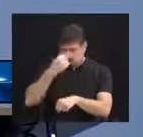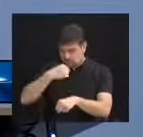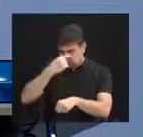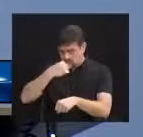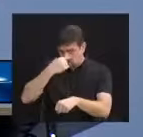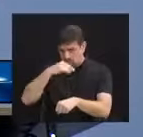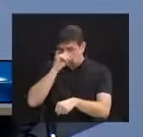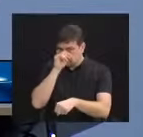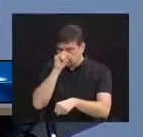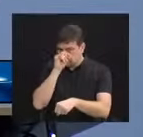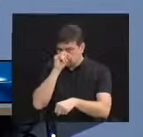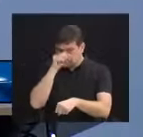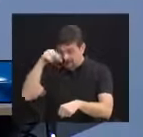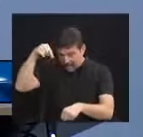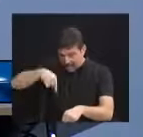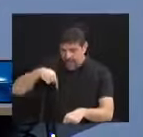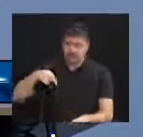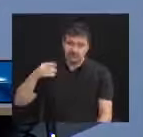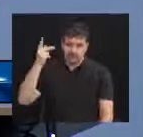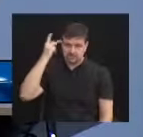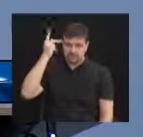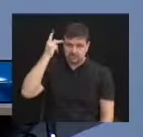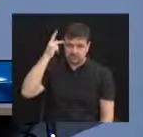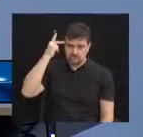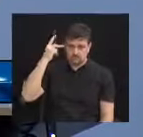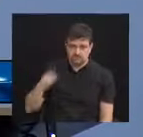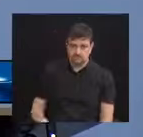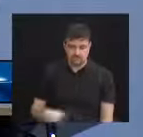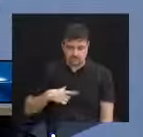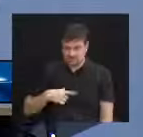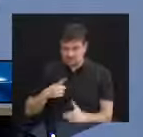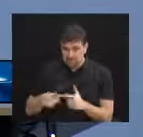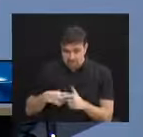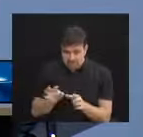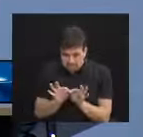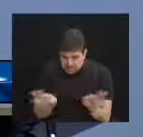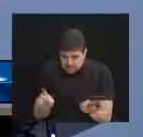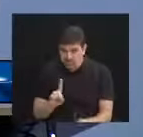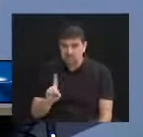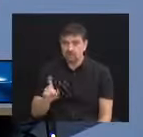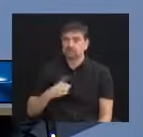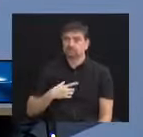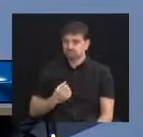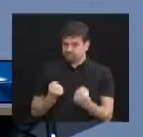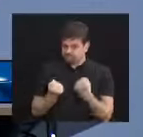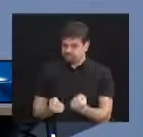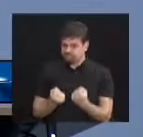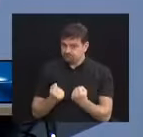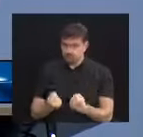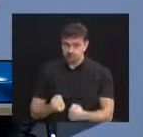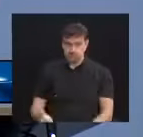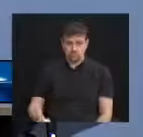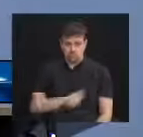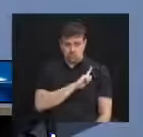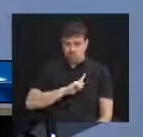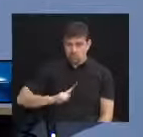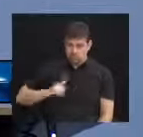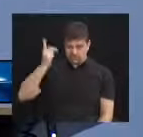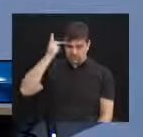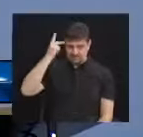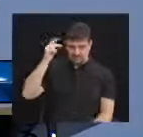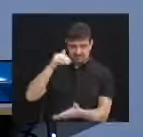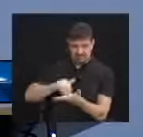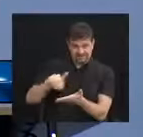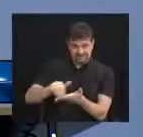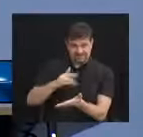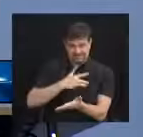é como brincar como de forma simples deve ser tratado de forma séria e o governador e os secretários de saúde precisam